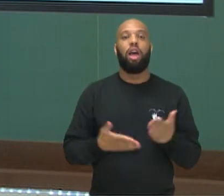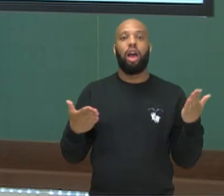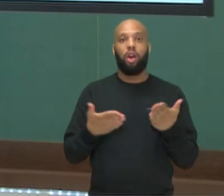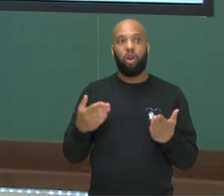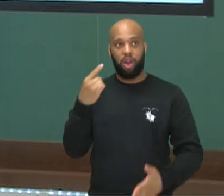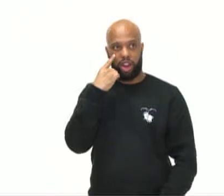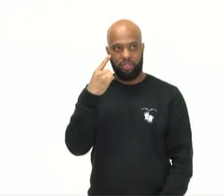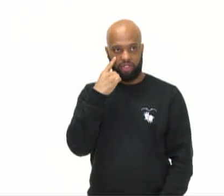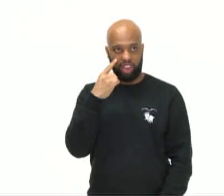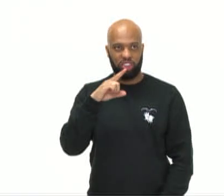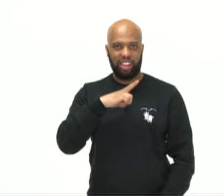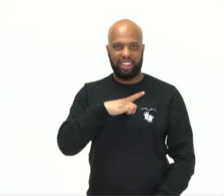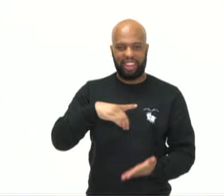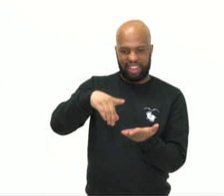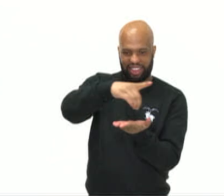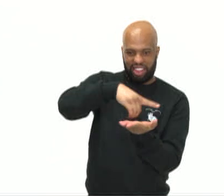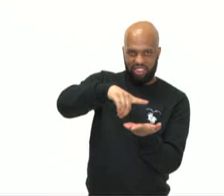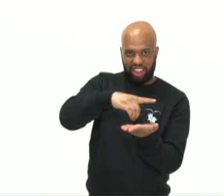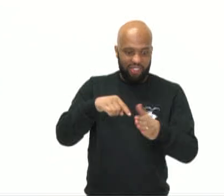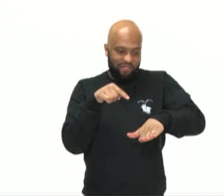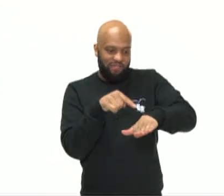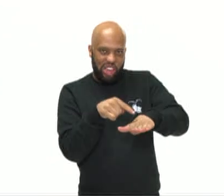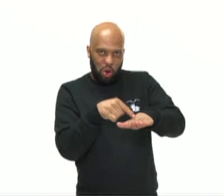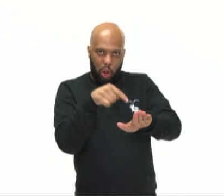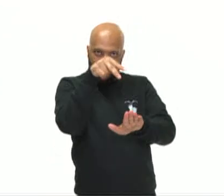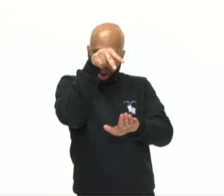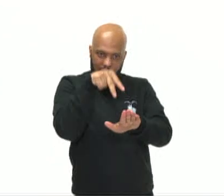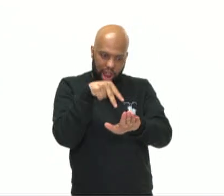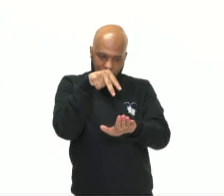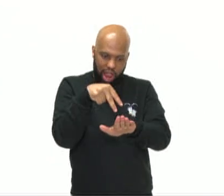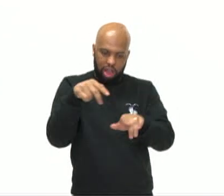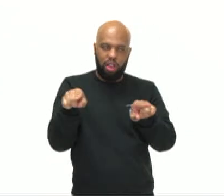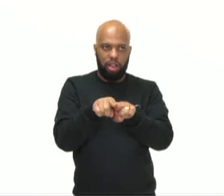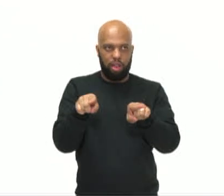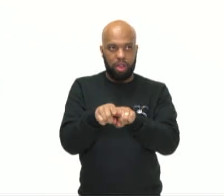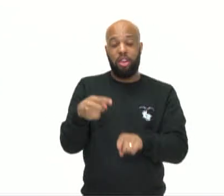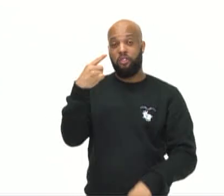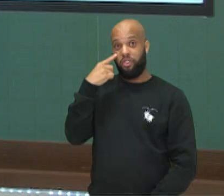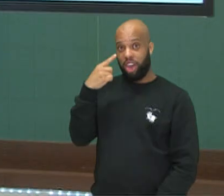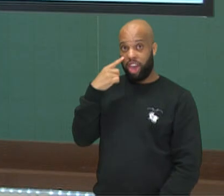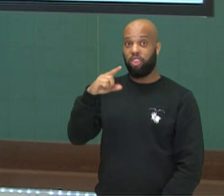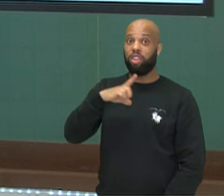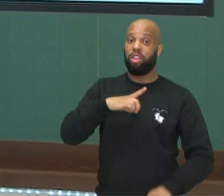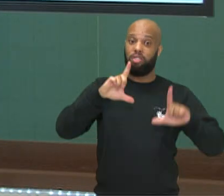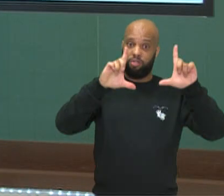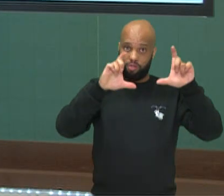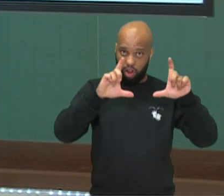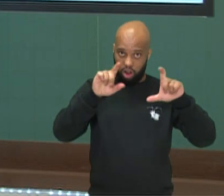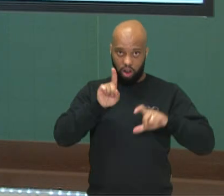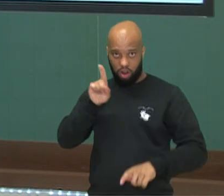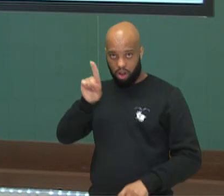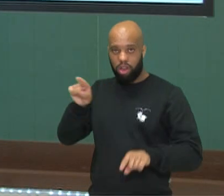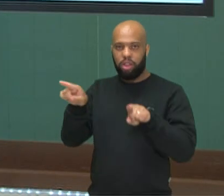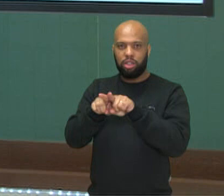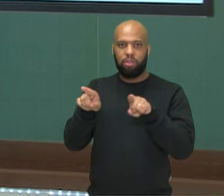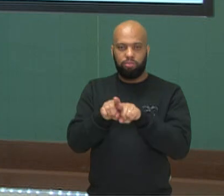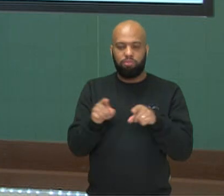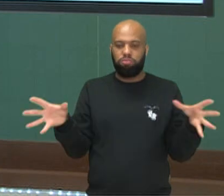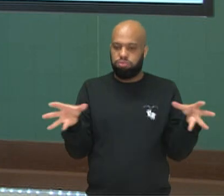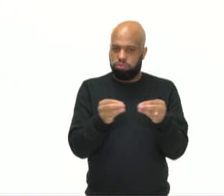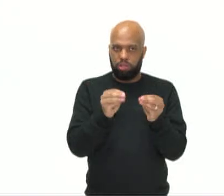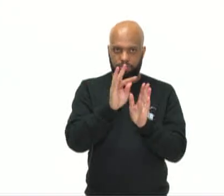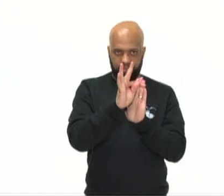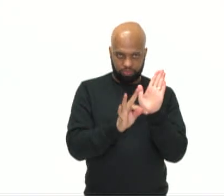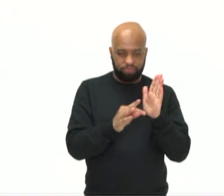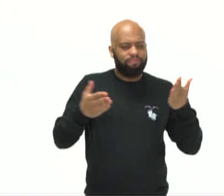a contracapa do DVD do filme. Veja lá as ilustrações, também trata-se de uma breve sinopse. Finalmente